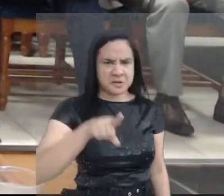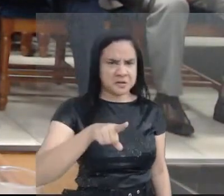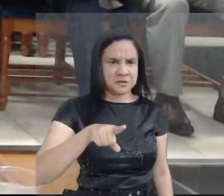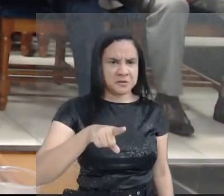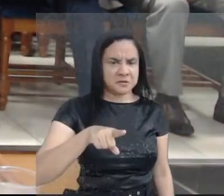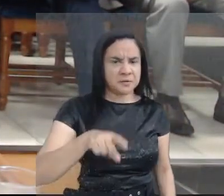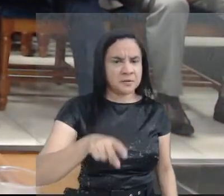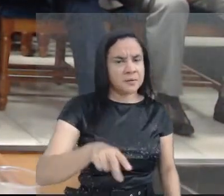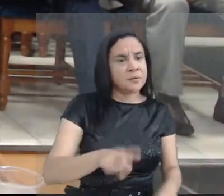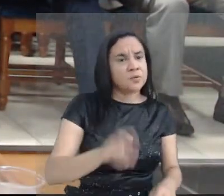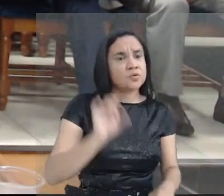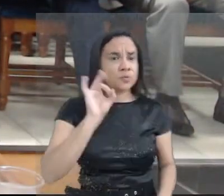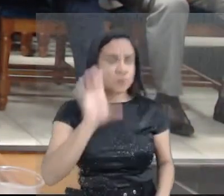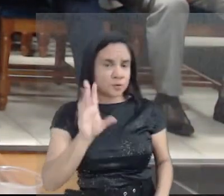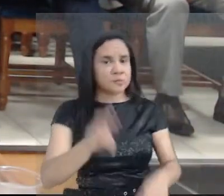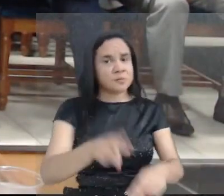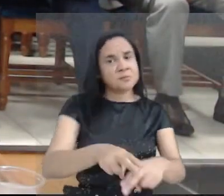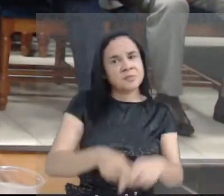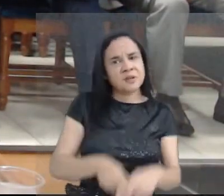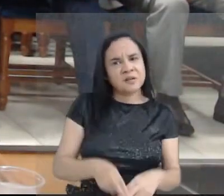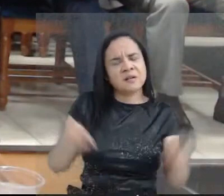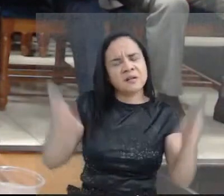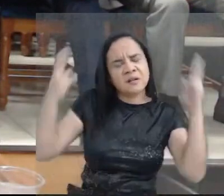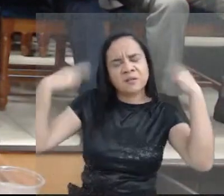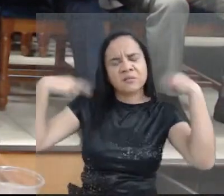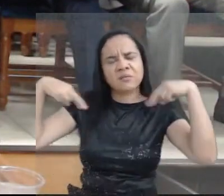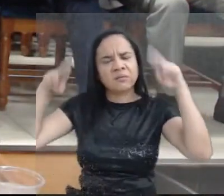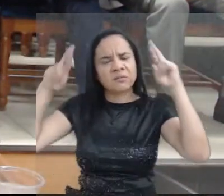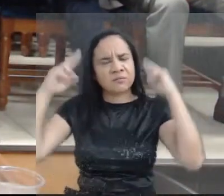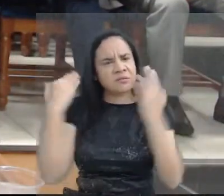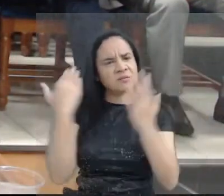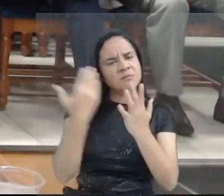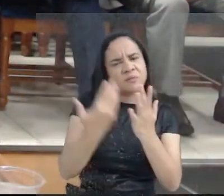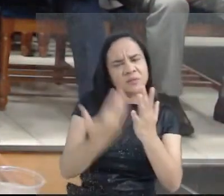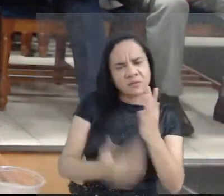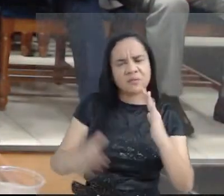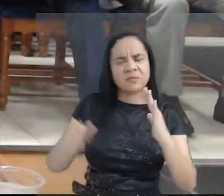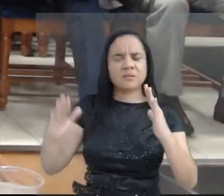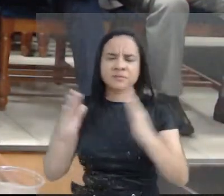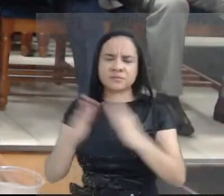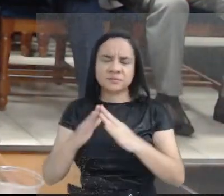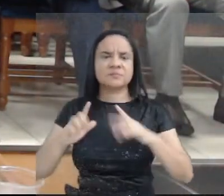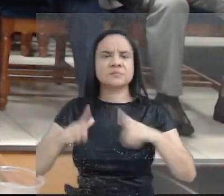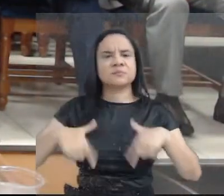perdidas da casa de Israel. E não para.